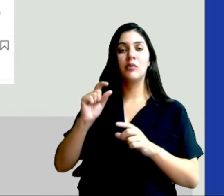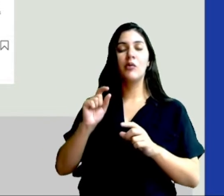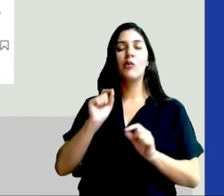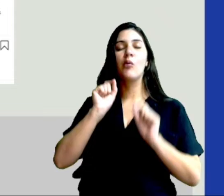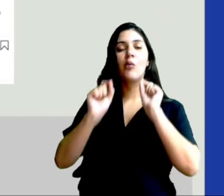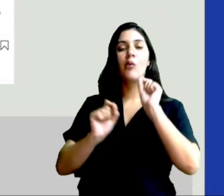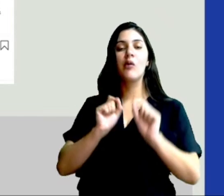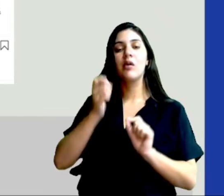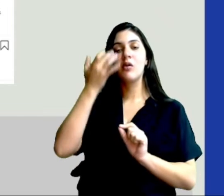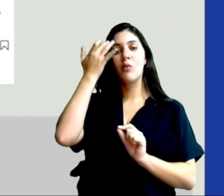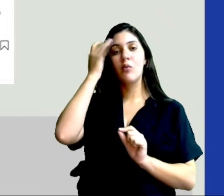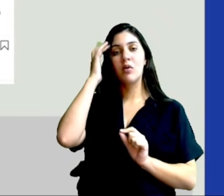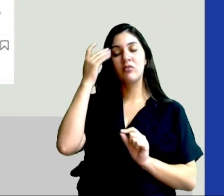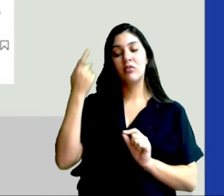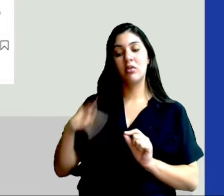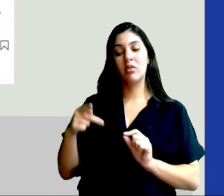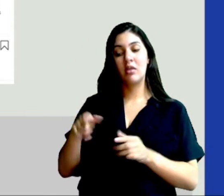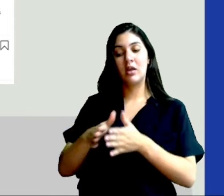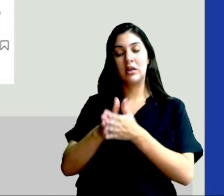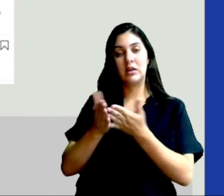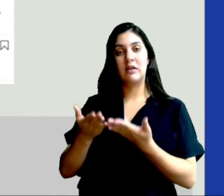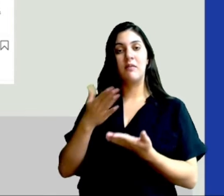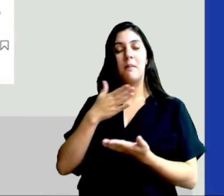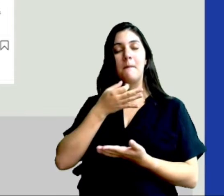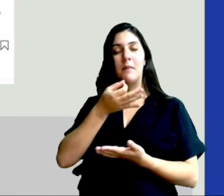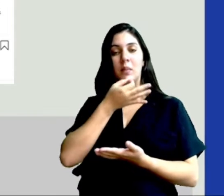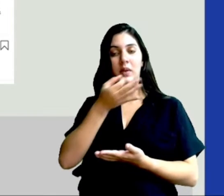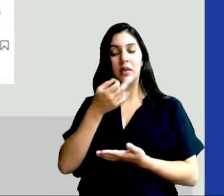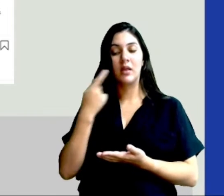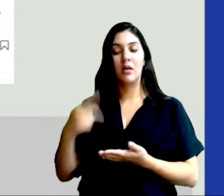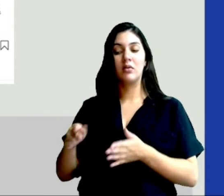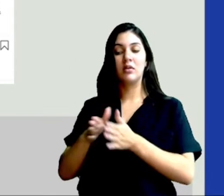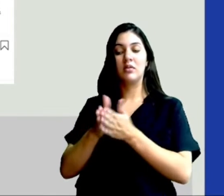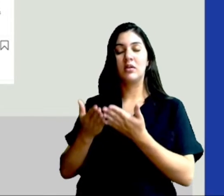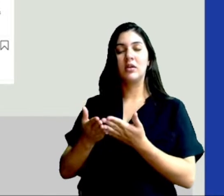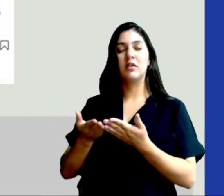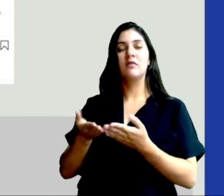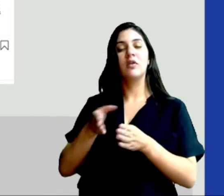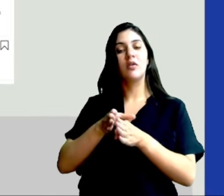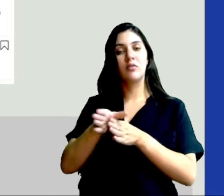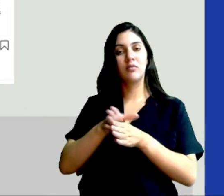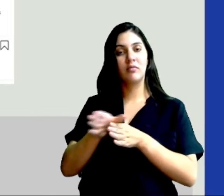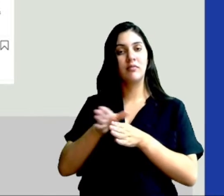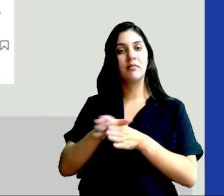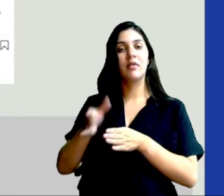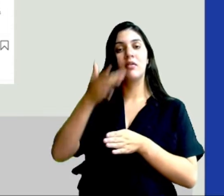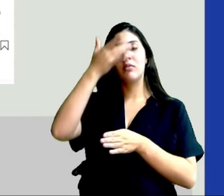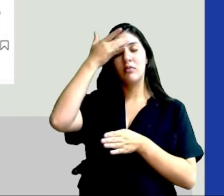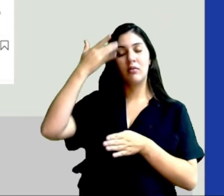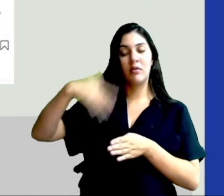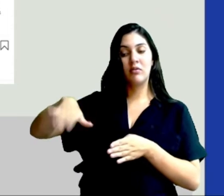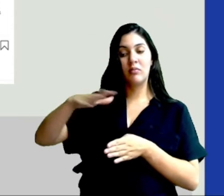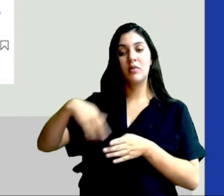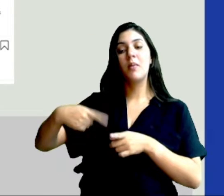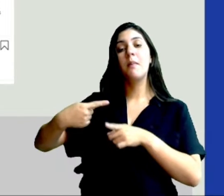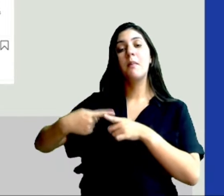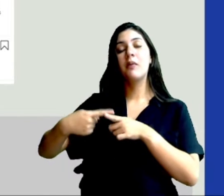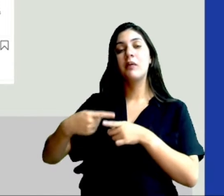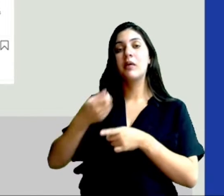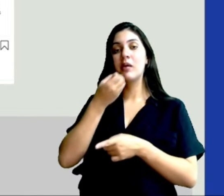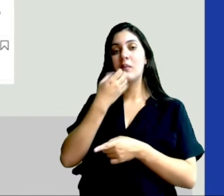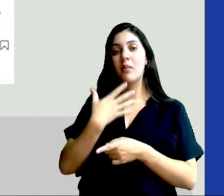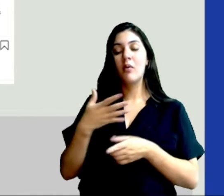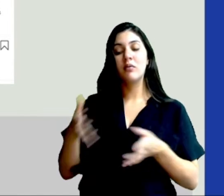desse livro, né? A minha opinião sobre o livro, também indicando para as pessoas esse livro, porque é